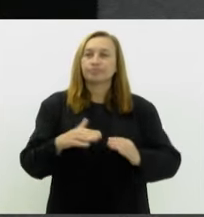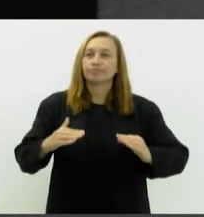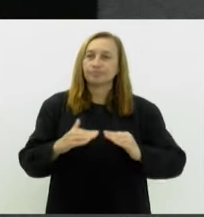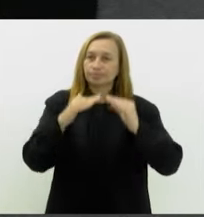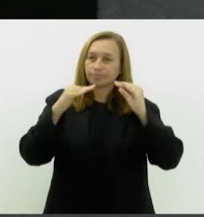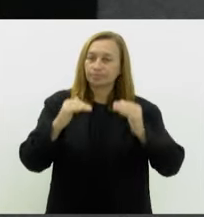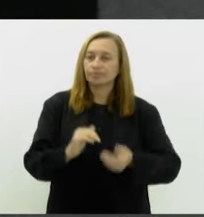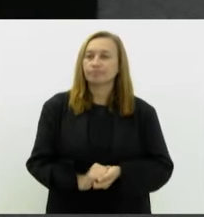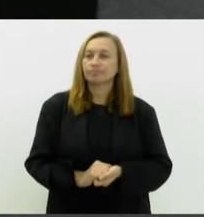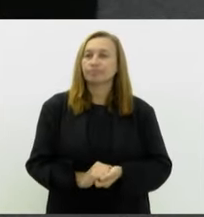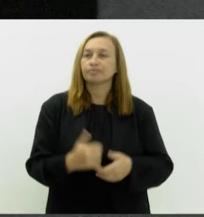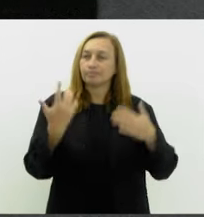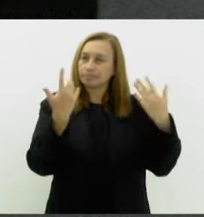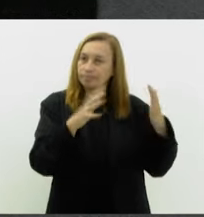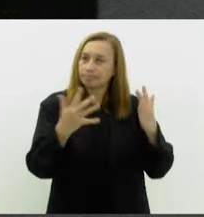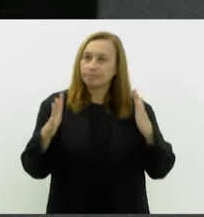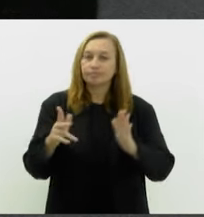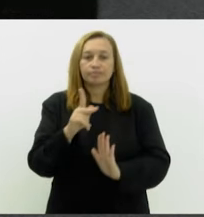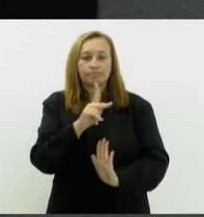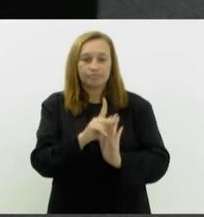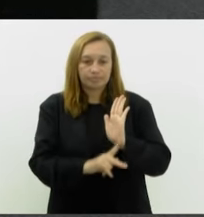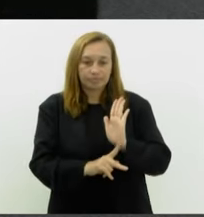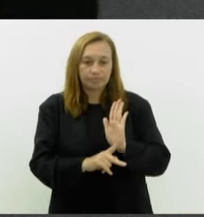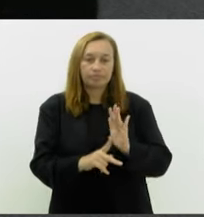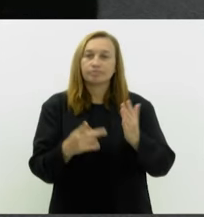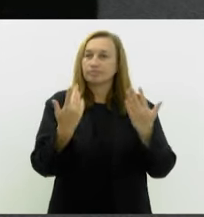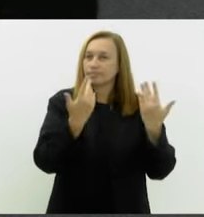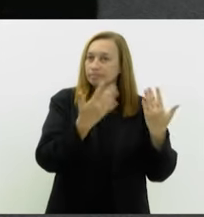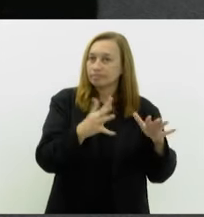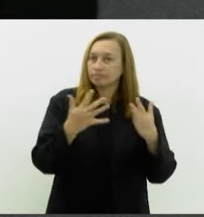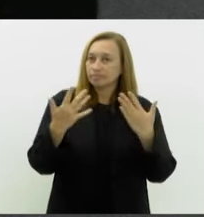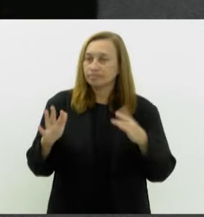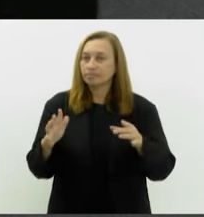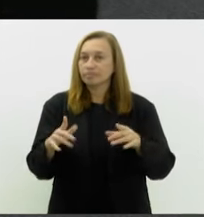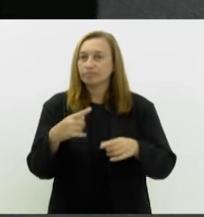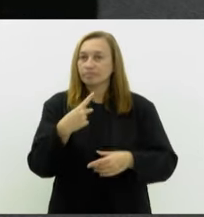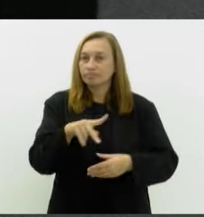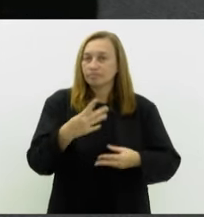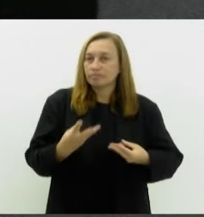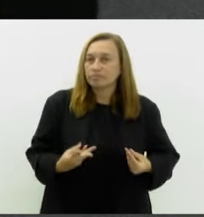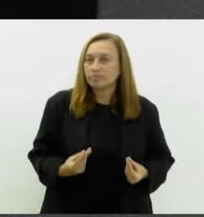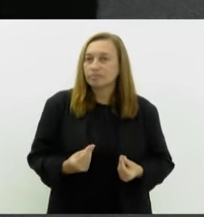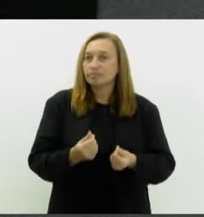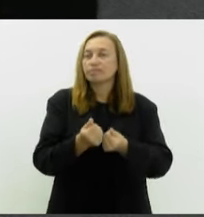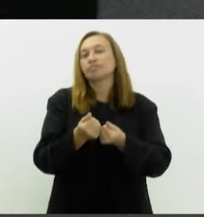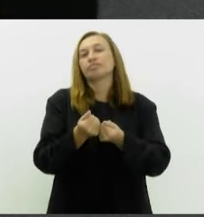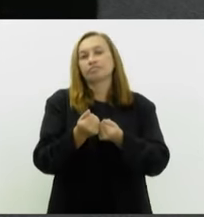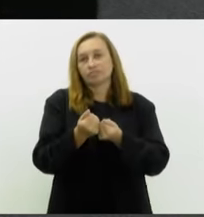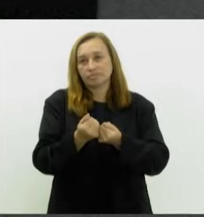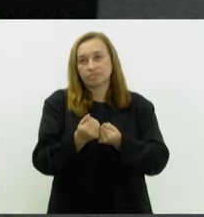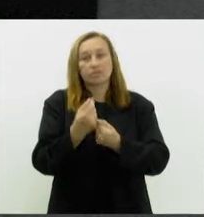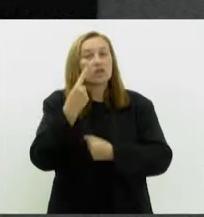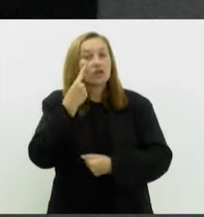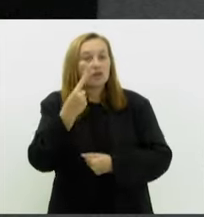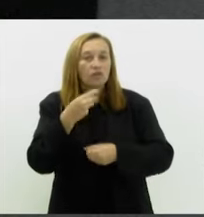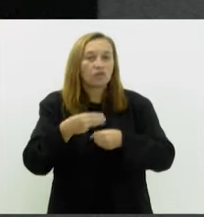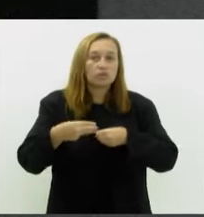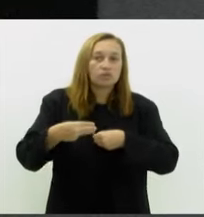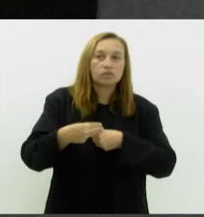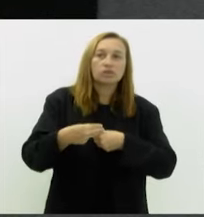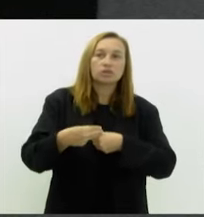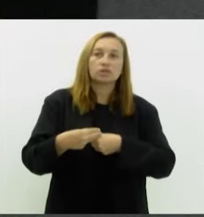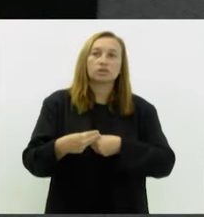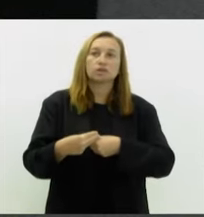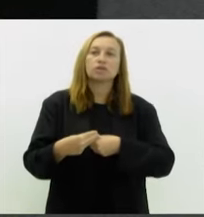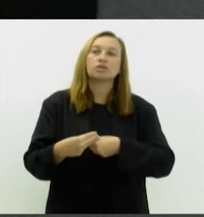favorável, elogio o projeto e elogio a sua sensibilidade de ver um município relevante